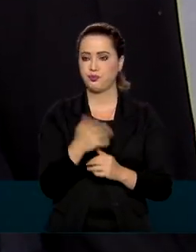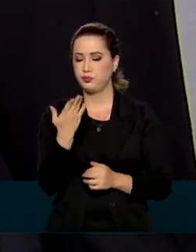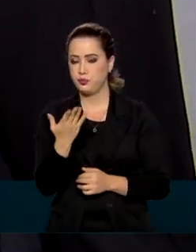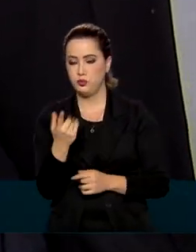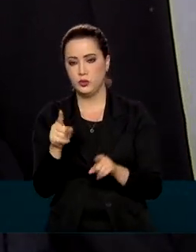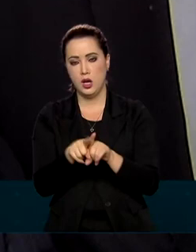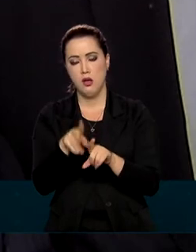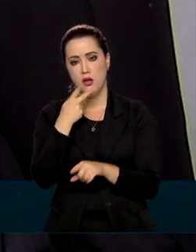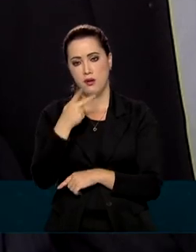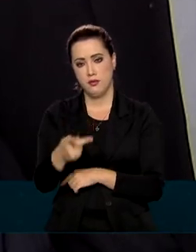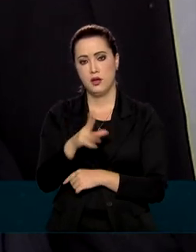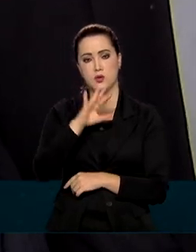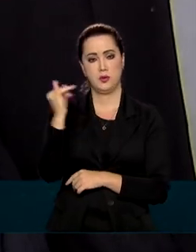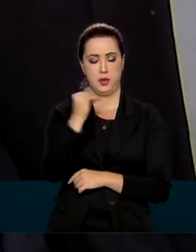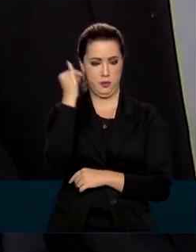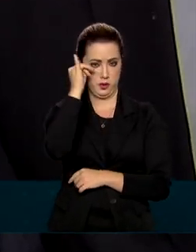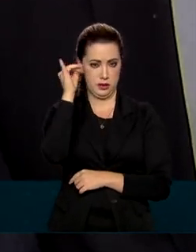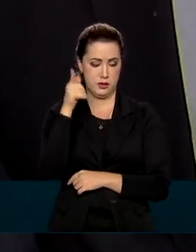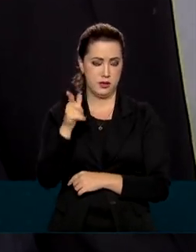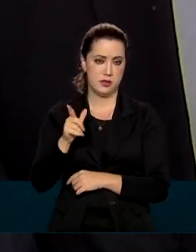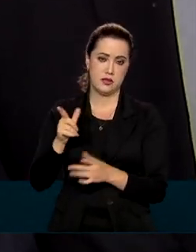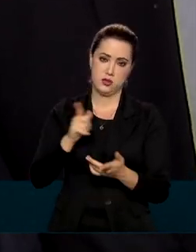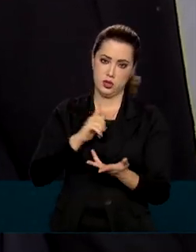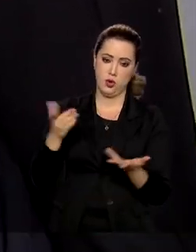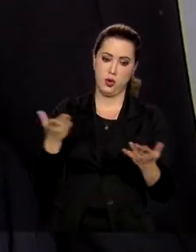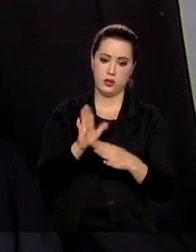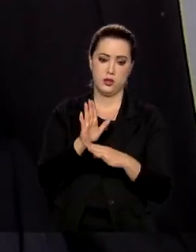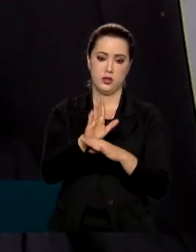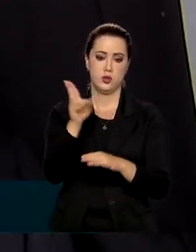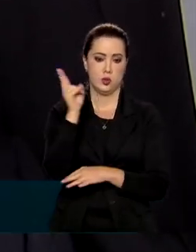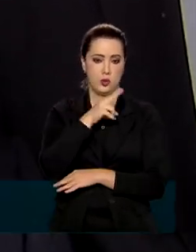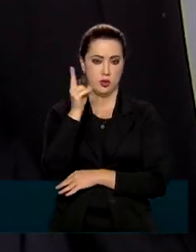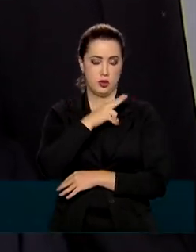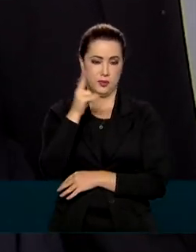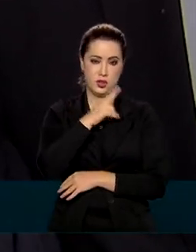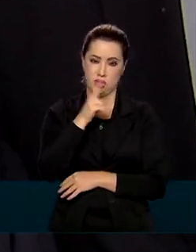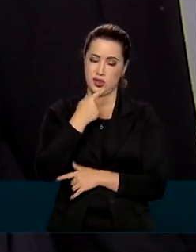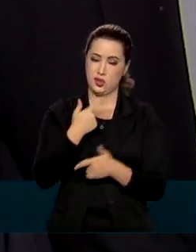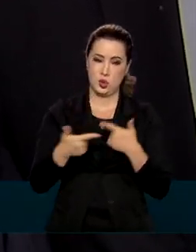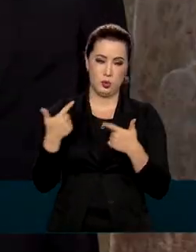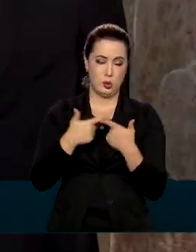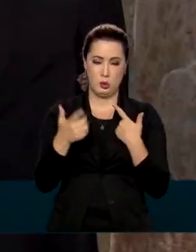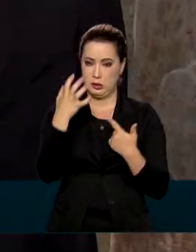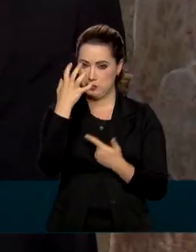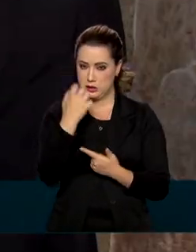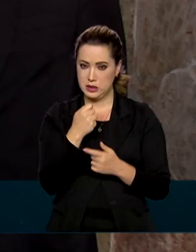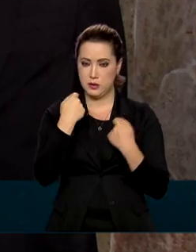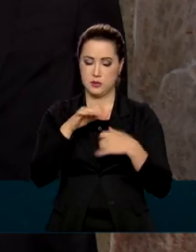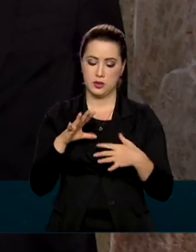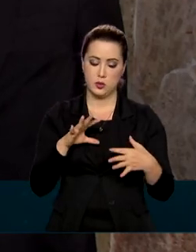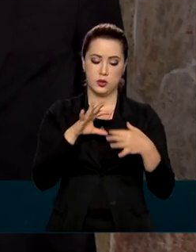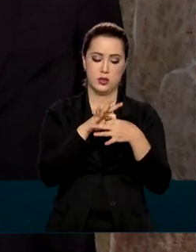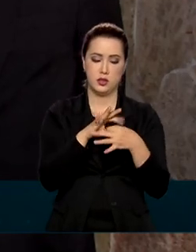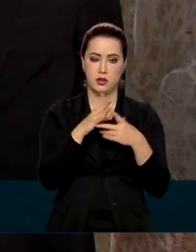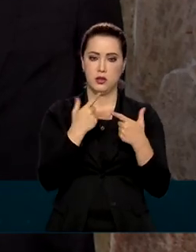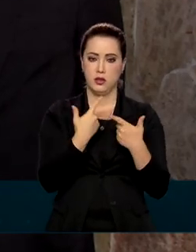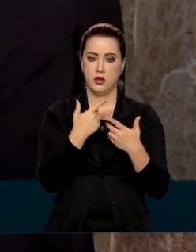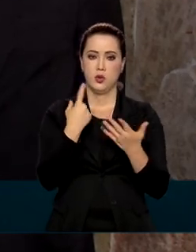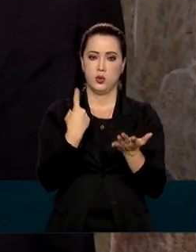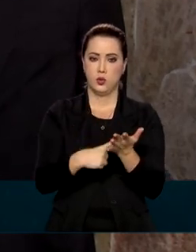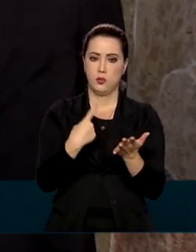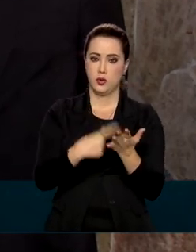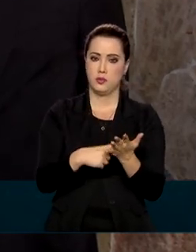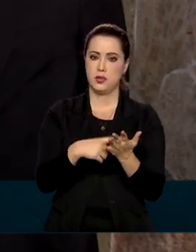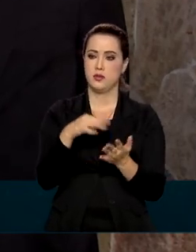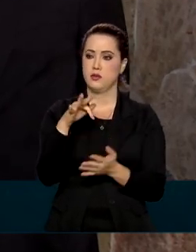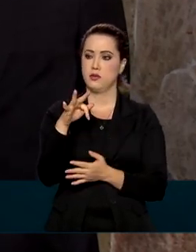da inclusão da chamada cláusula de calamidade na PEC do Pacto Federativo, o que permitiria reduzir